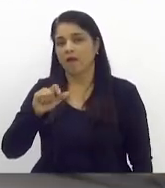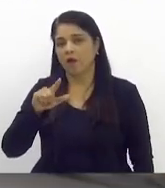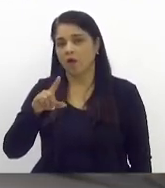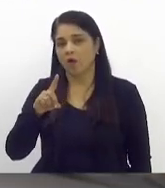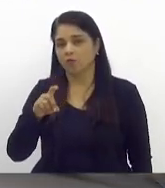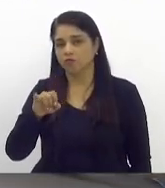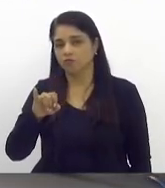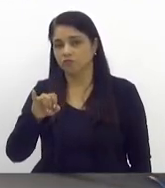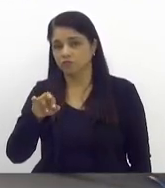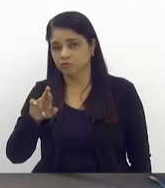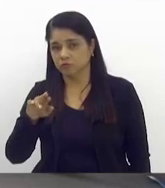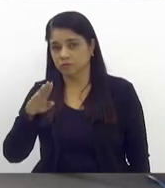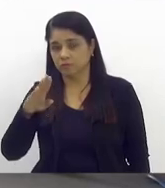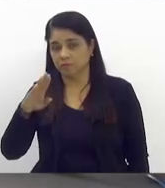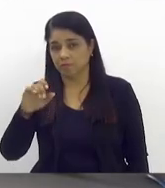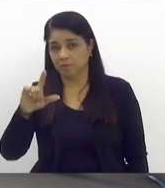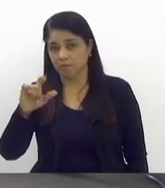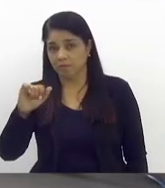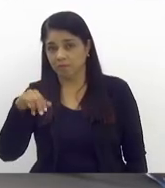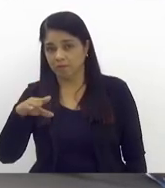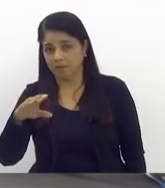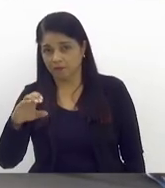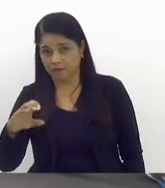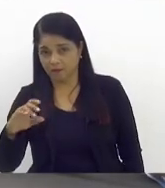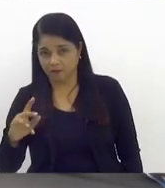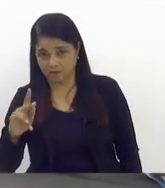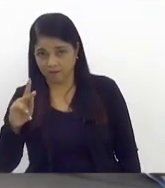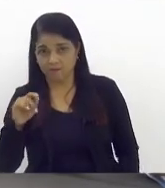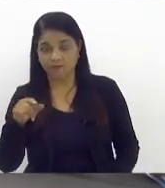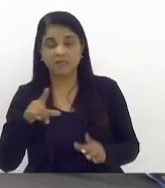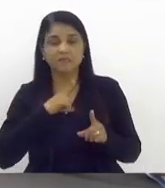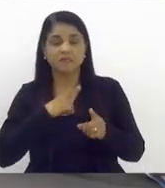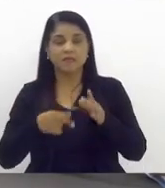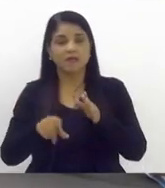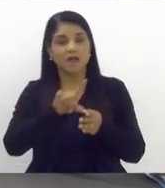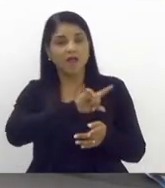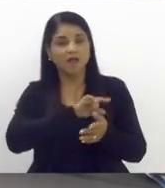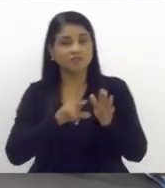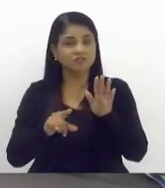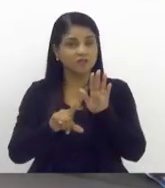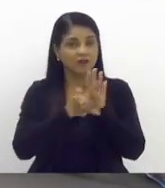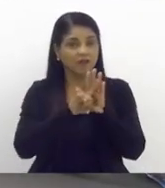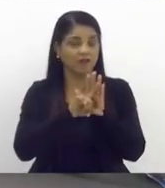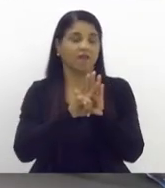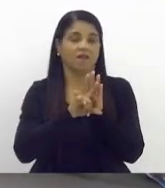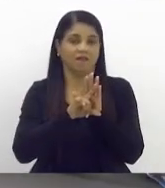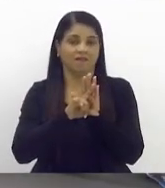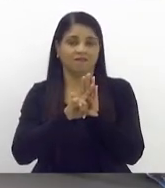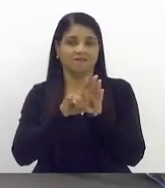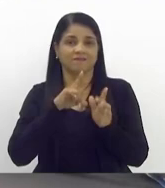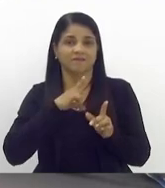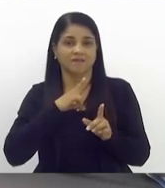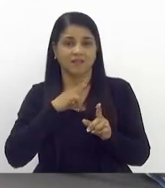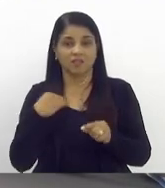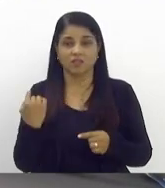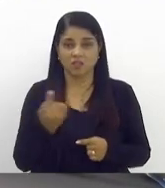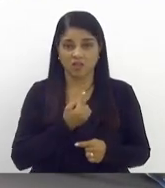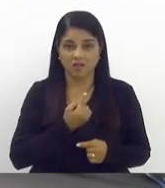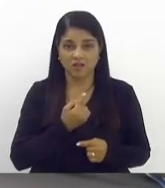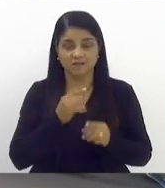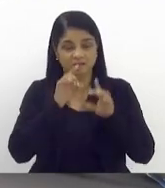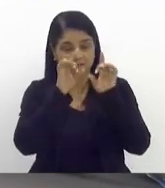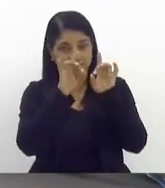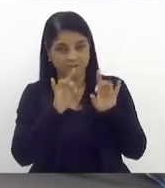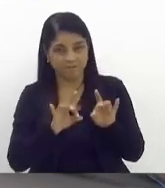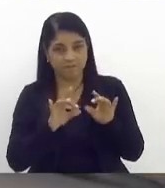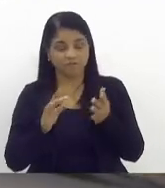na comissão. Existe lei anterior que foi mencionada, existe uma outra lei anterior nossa, específica sobre